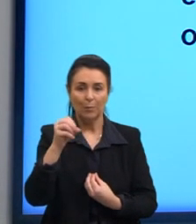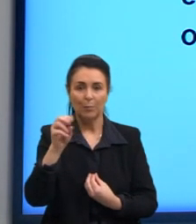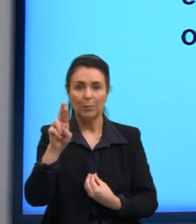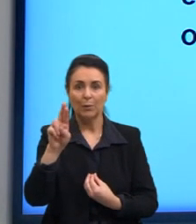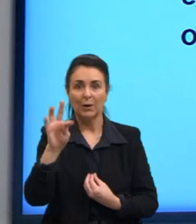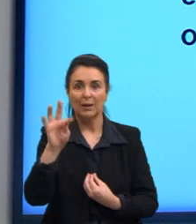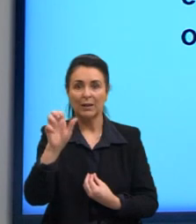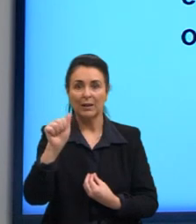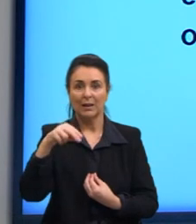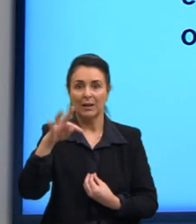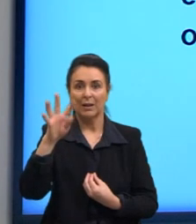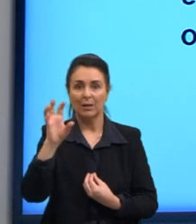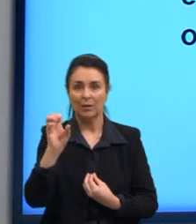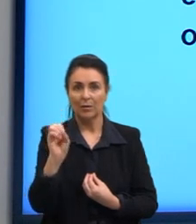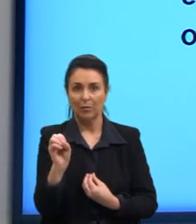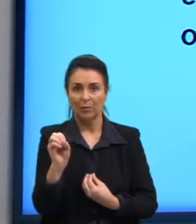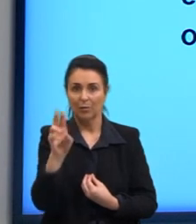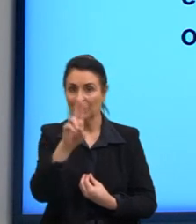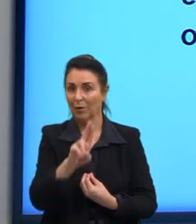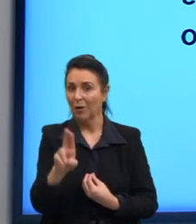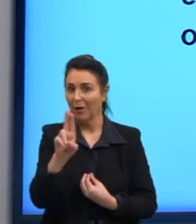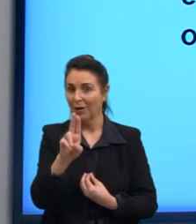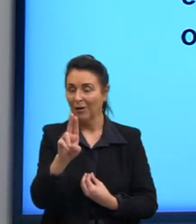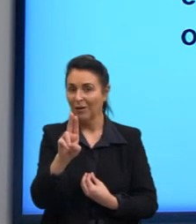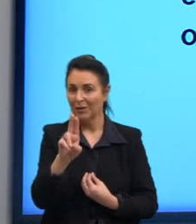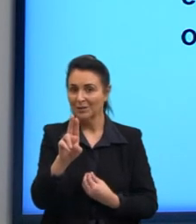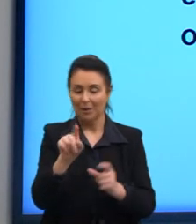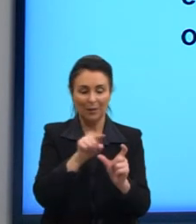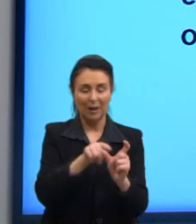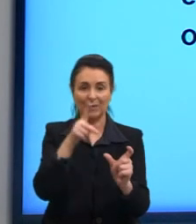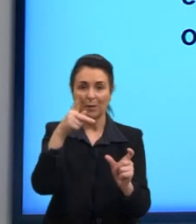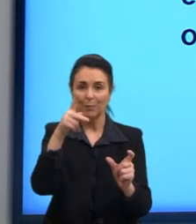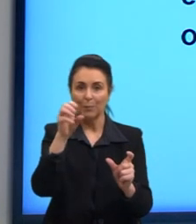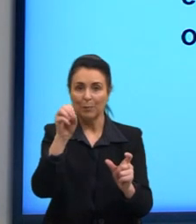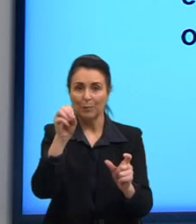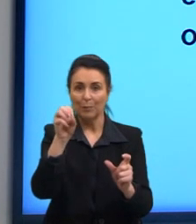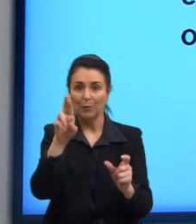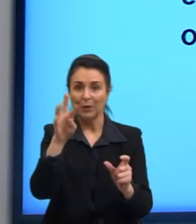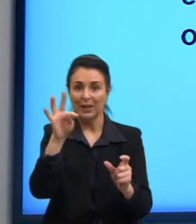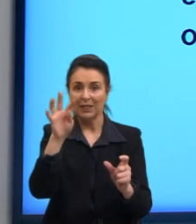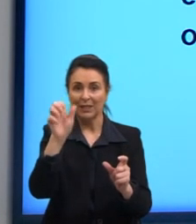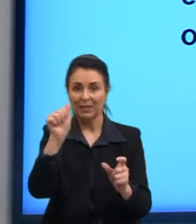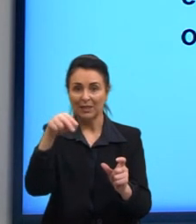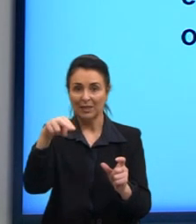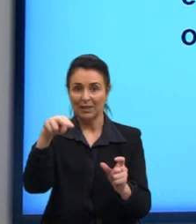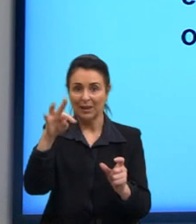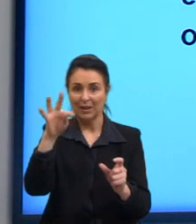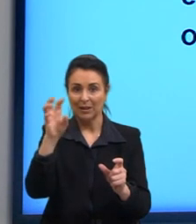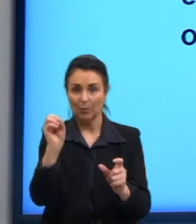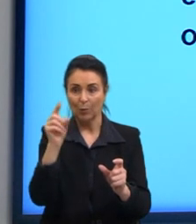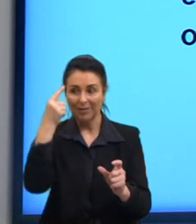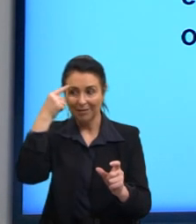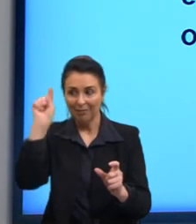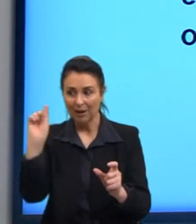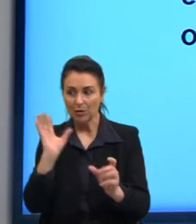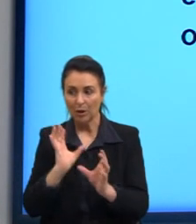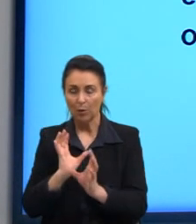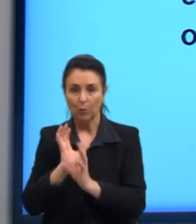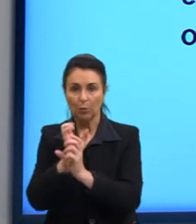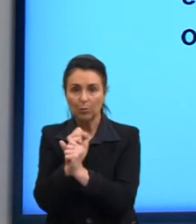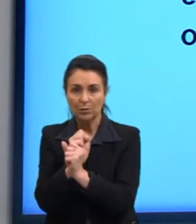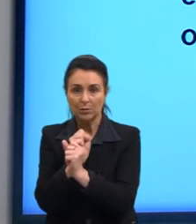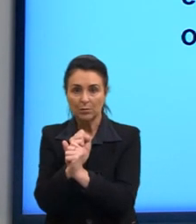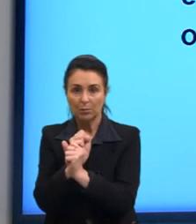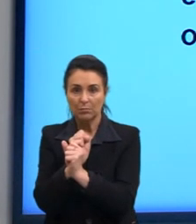super usado esse conector aqui ele dá ideia de inclusão né Ele é conclusiva é um dos conectores conclusivos a gente